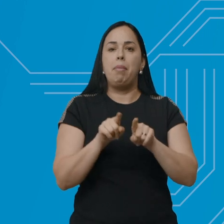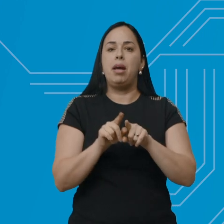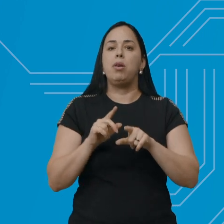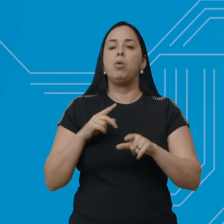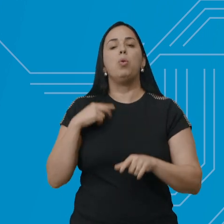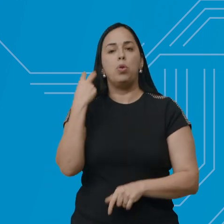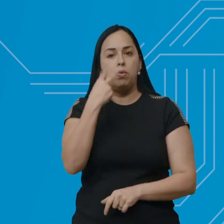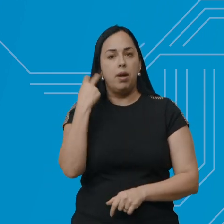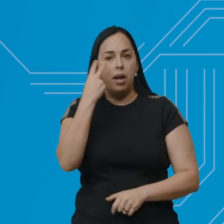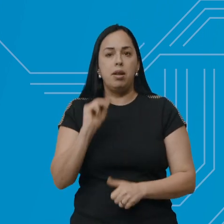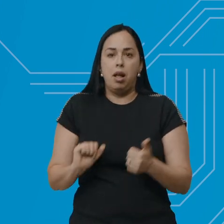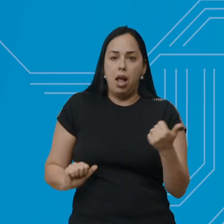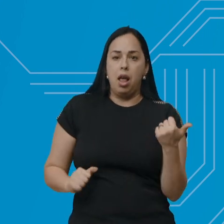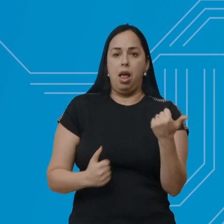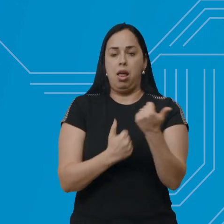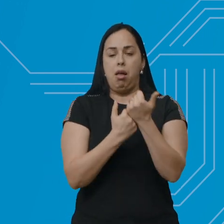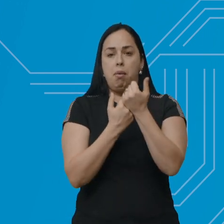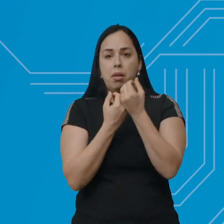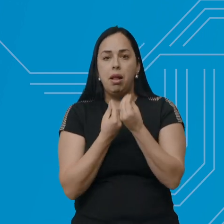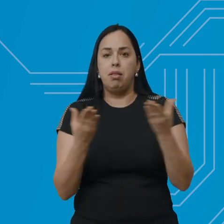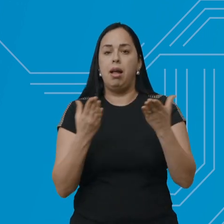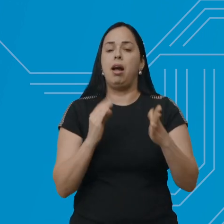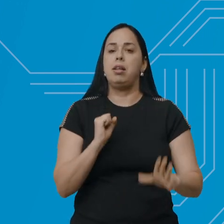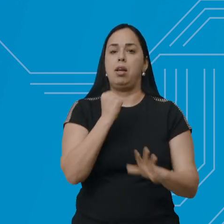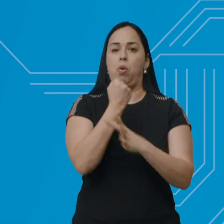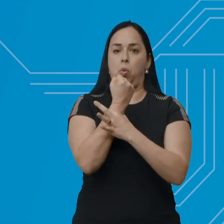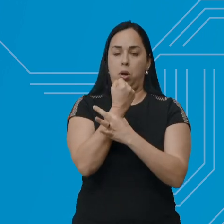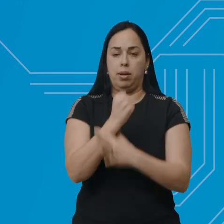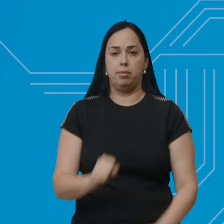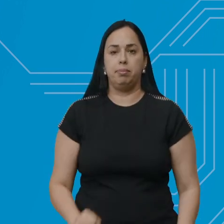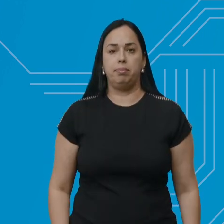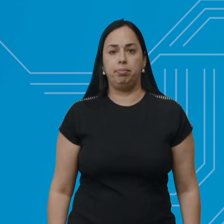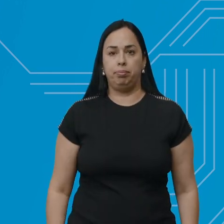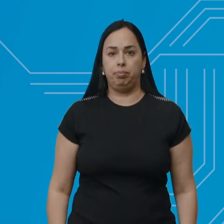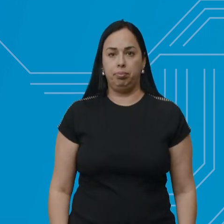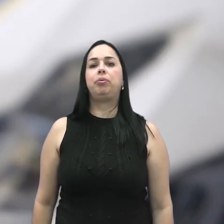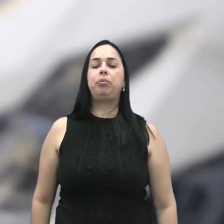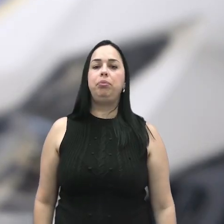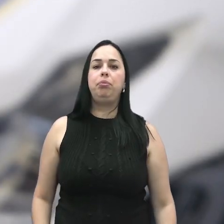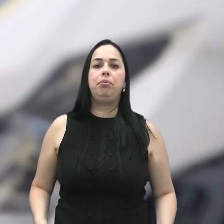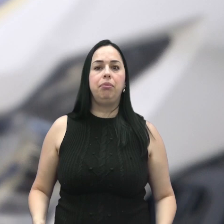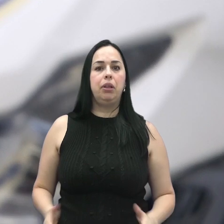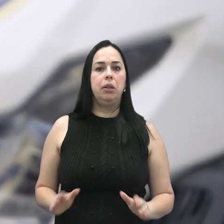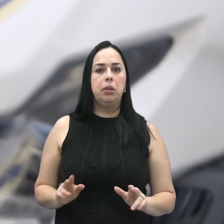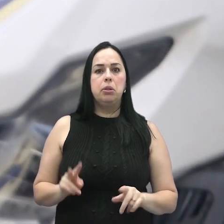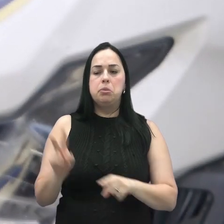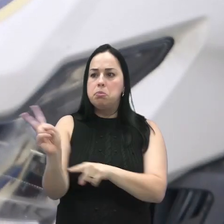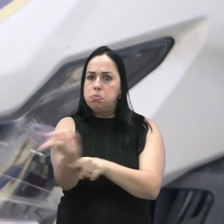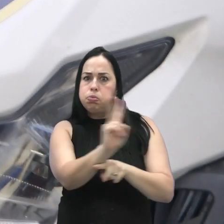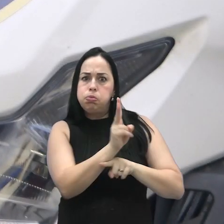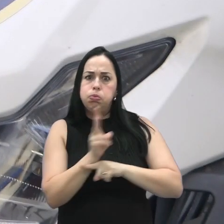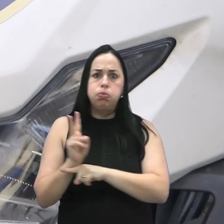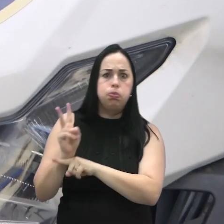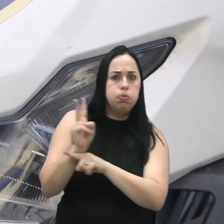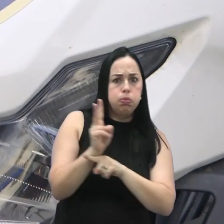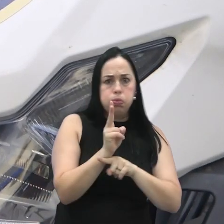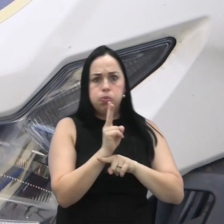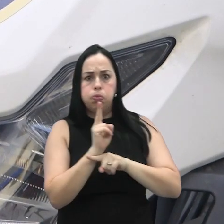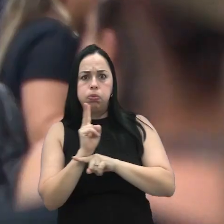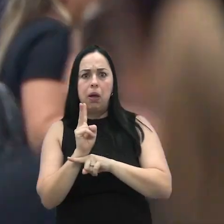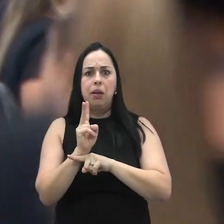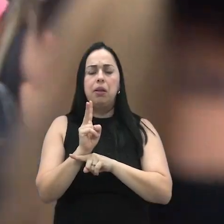também trabalha para fortalecer a segurança e o papel da Guarda Civil Municipal. Proteger o patrimônio público